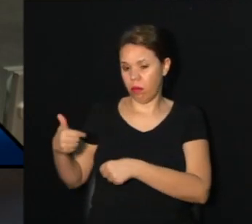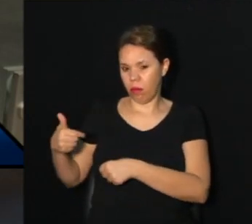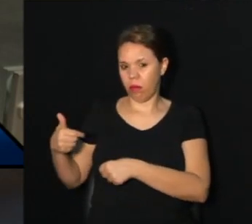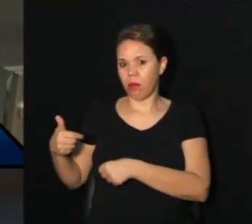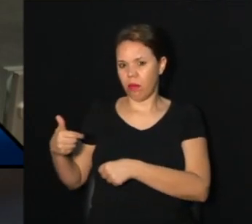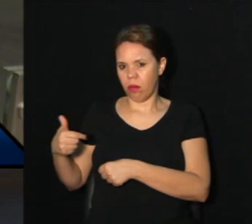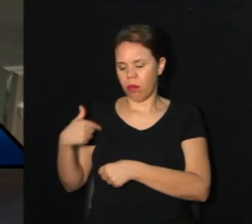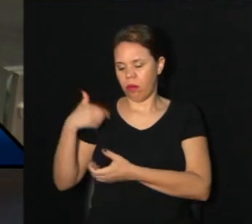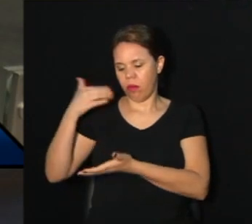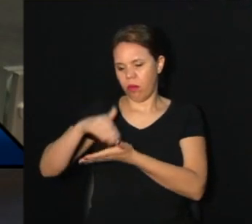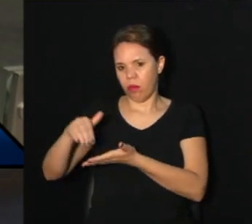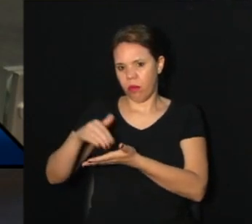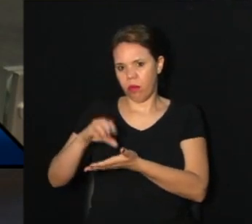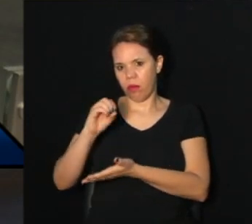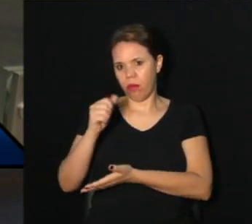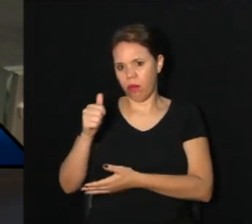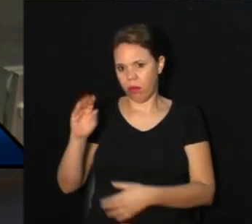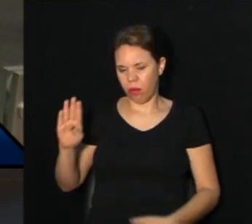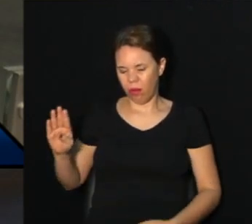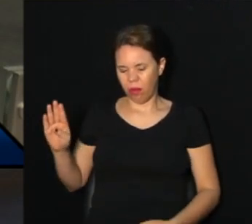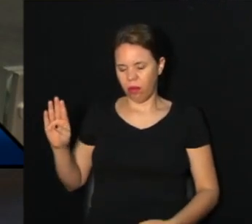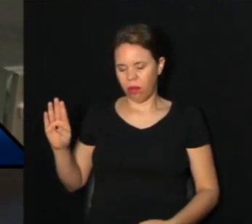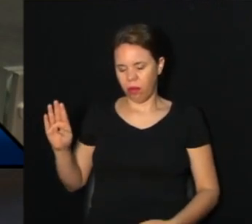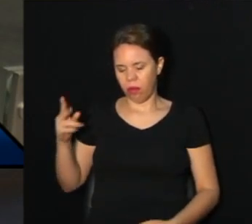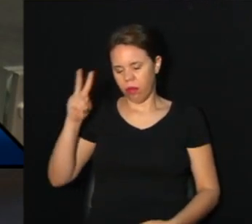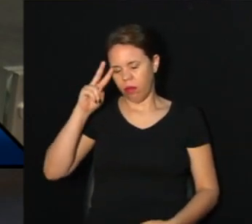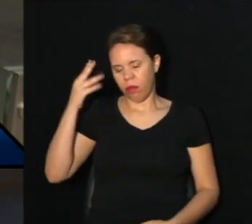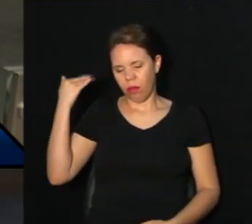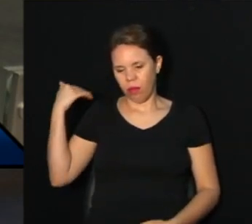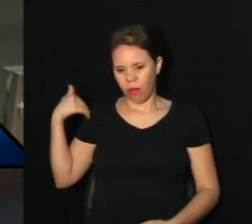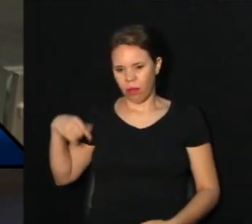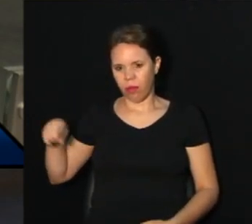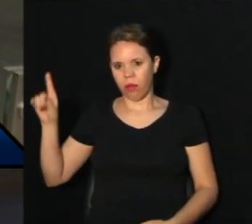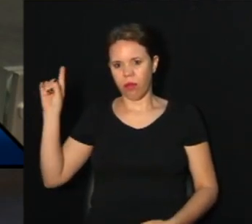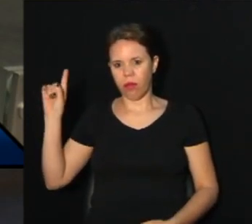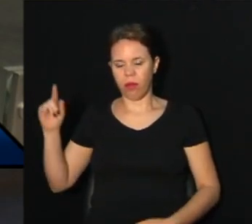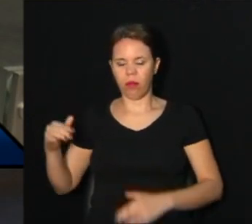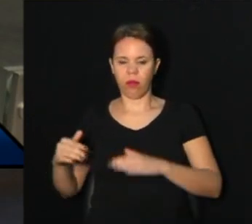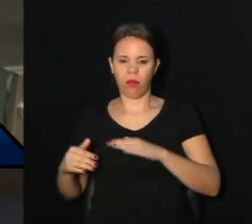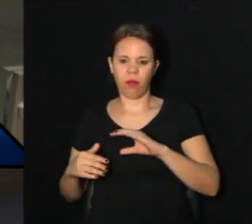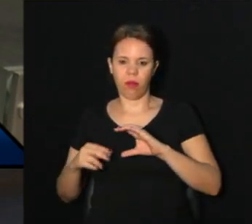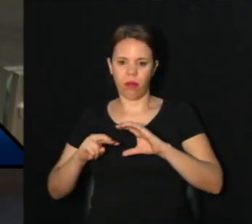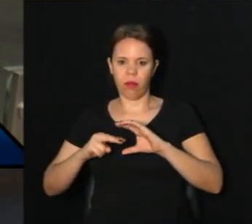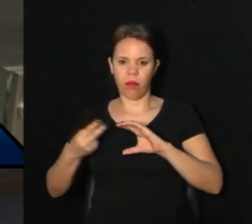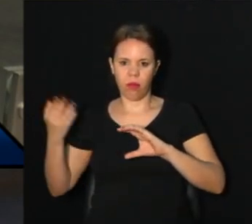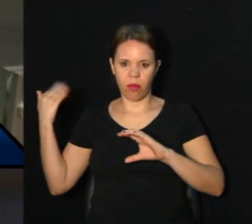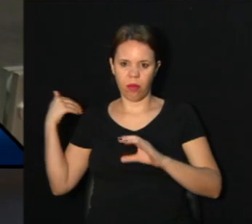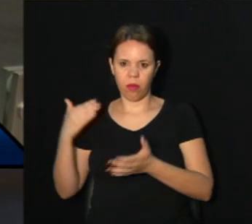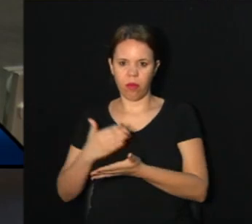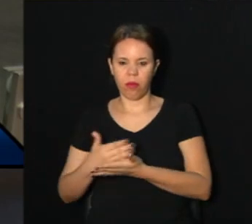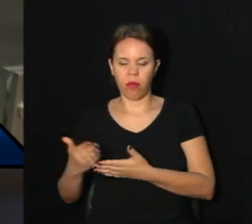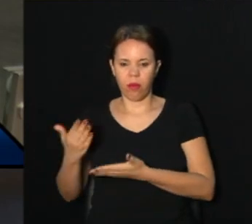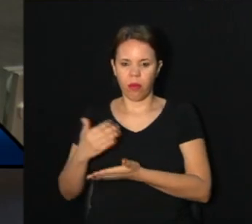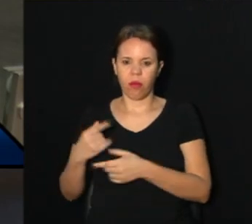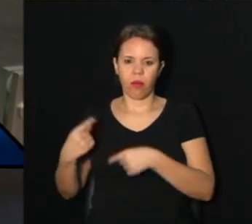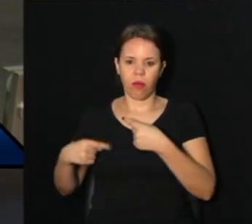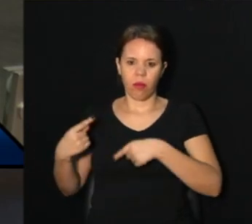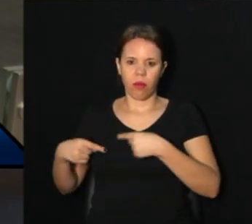1992, eu era secretário da UAB, eu me recordo que nós fomos lá na antiga Câmara, quando começamos a